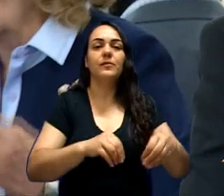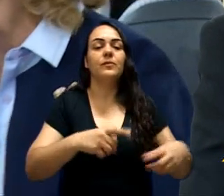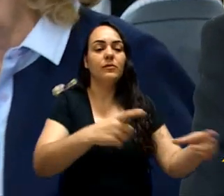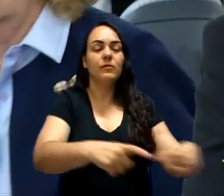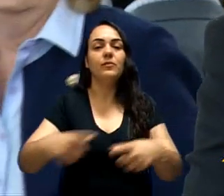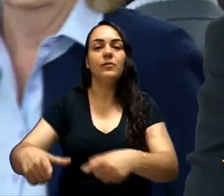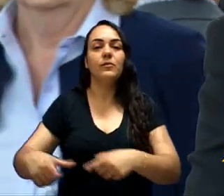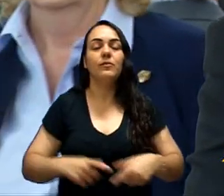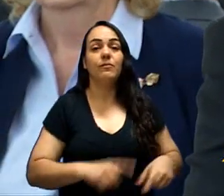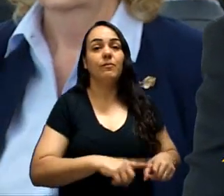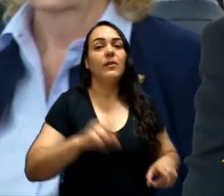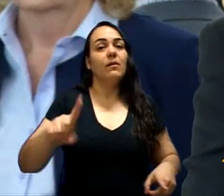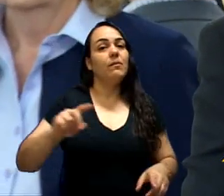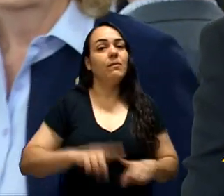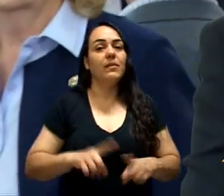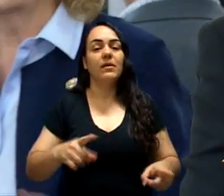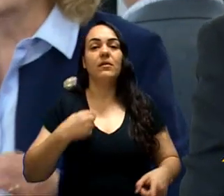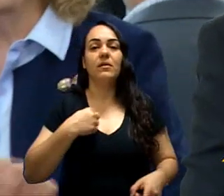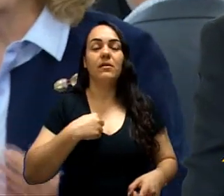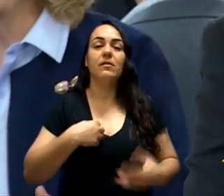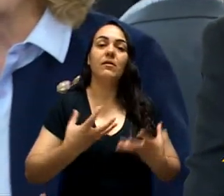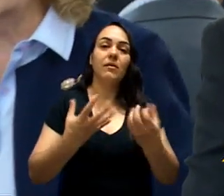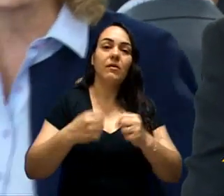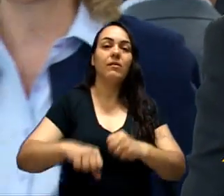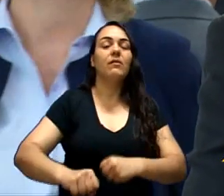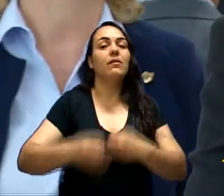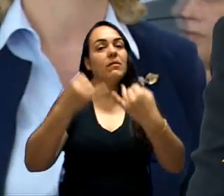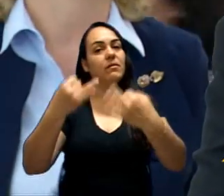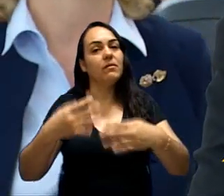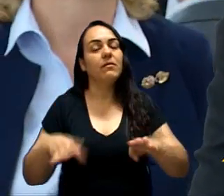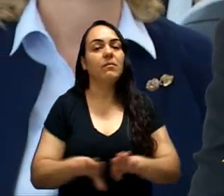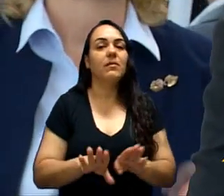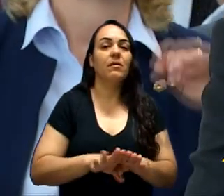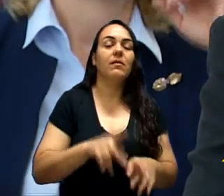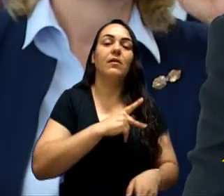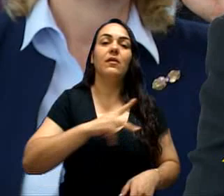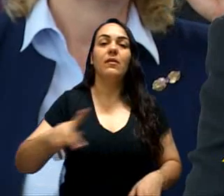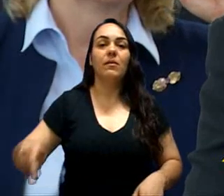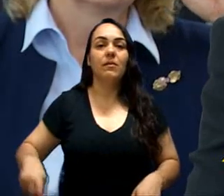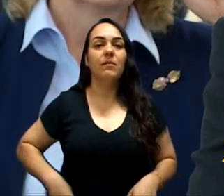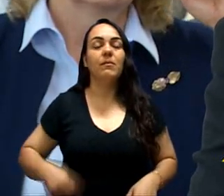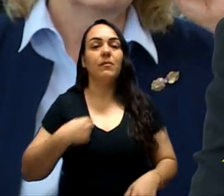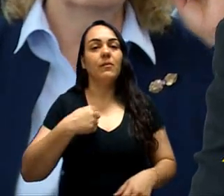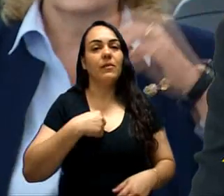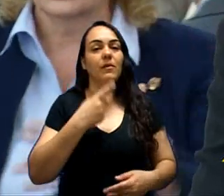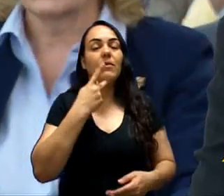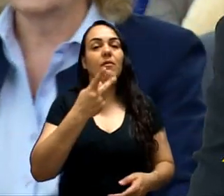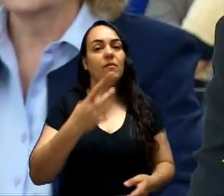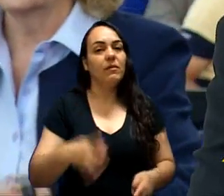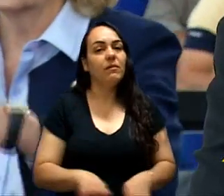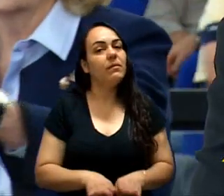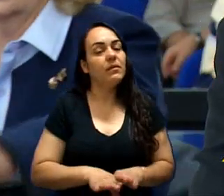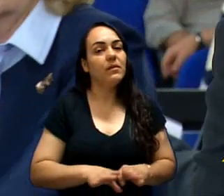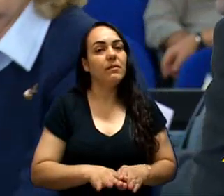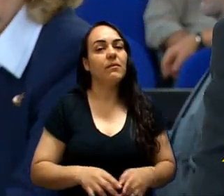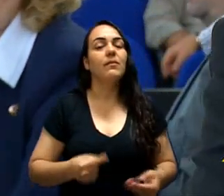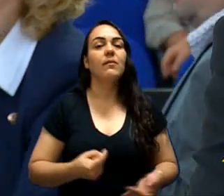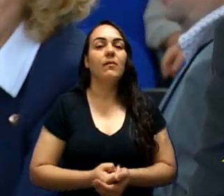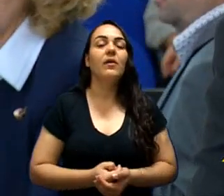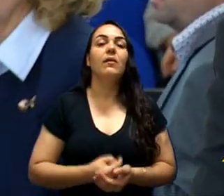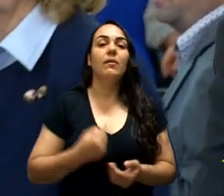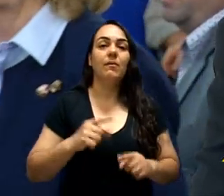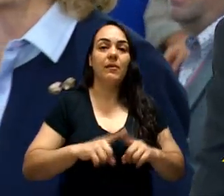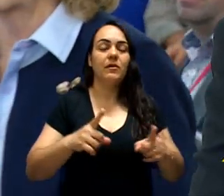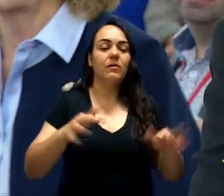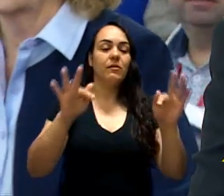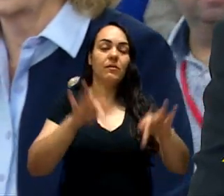Vossa Excelência não tem nem a parte, Vossa Excelência excede a parte como presidente até, com o maior prazer do mundo, e deixo Vossa Excelência falar. Eu só